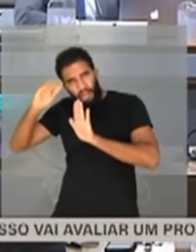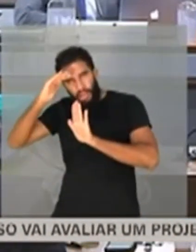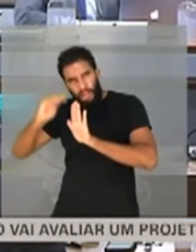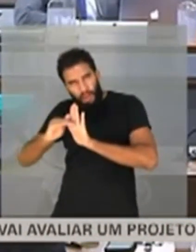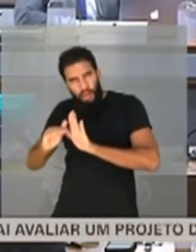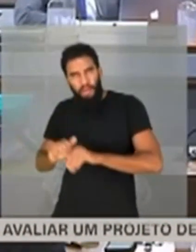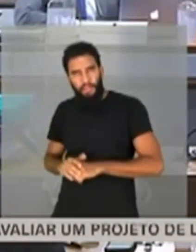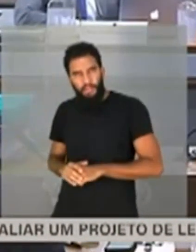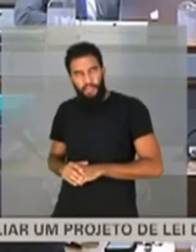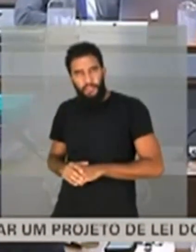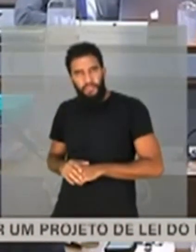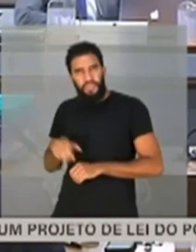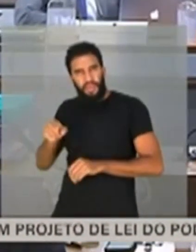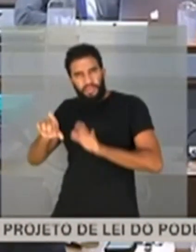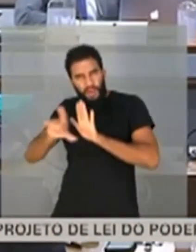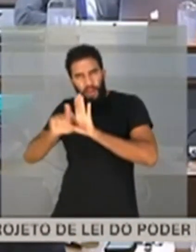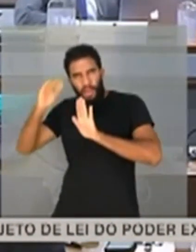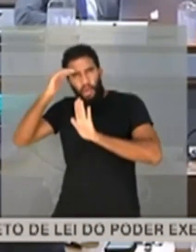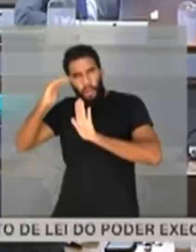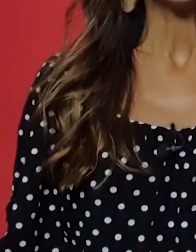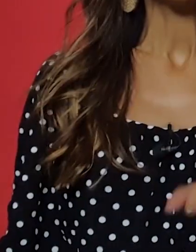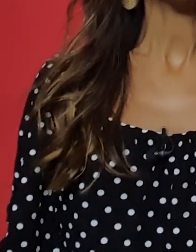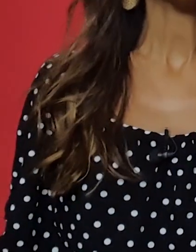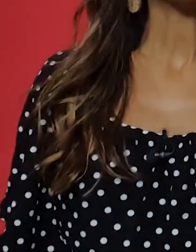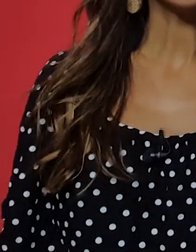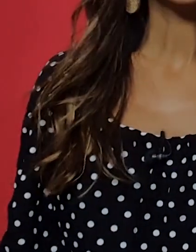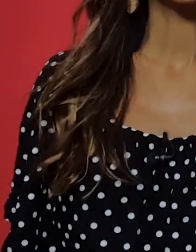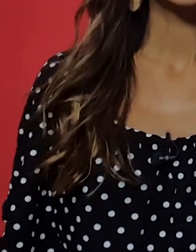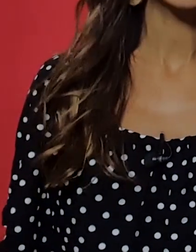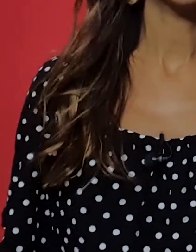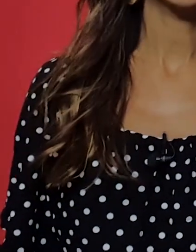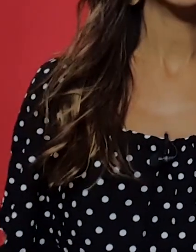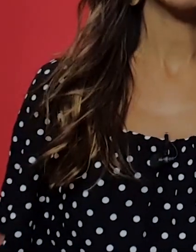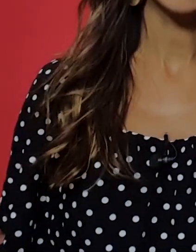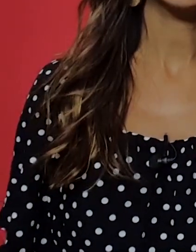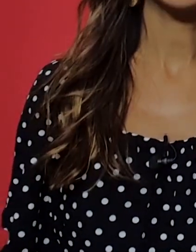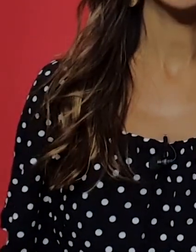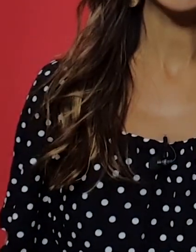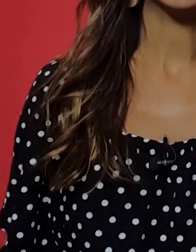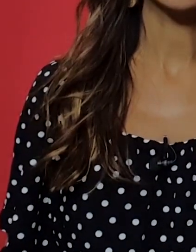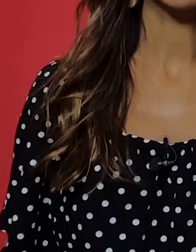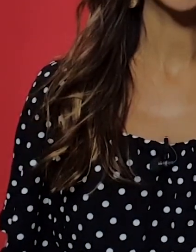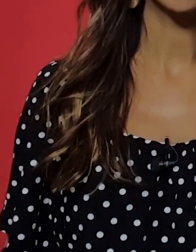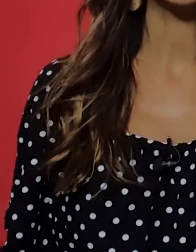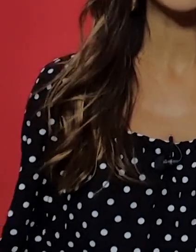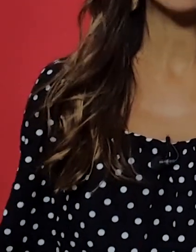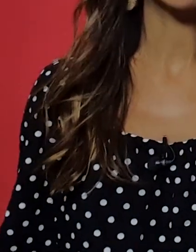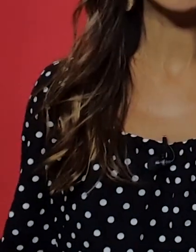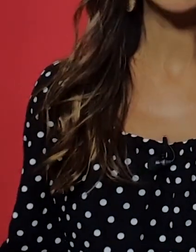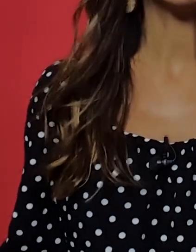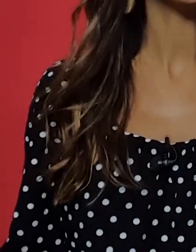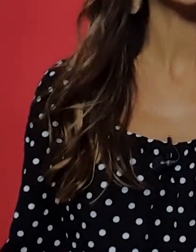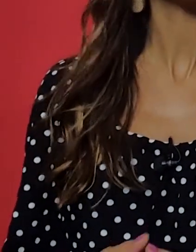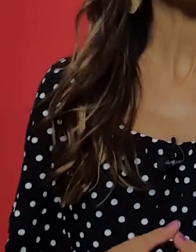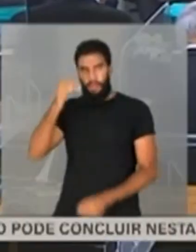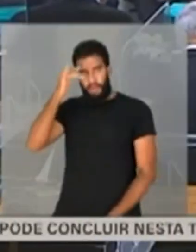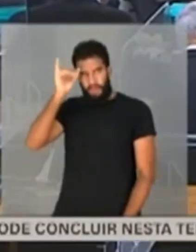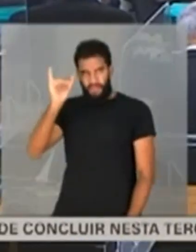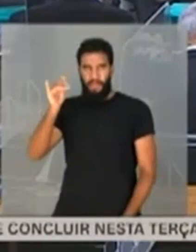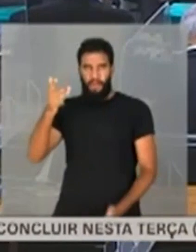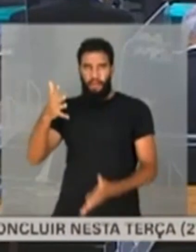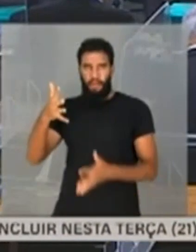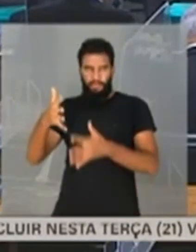trazer qual é processo legal? Pelo amor de Deus! Daqui a pouco, senadores rebatem a afirmação de que contratos não foram